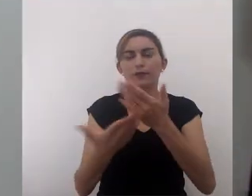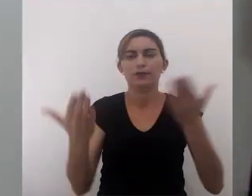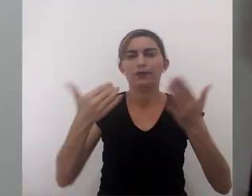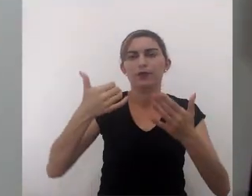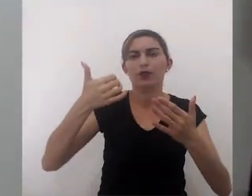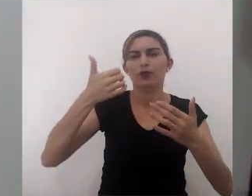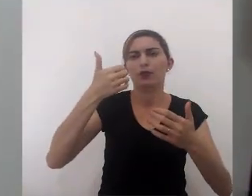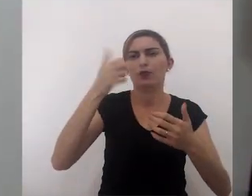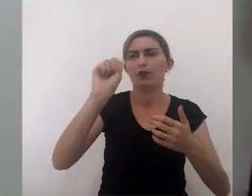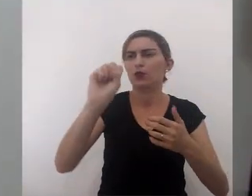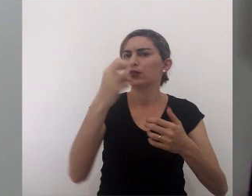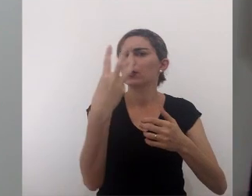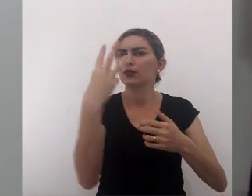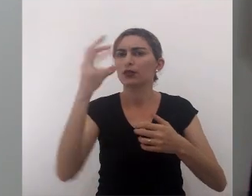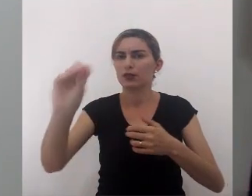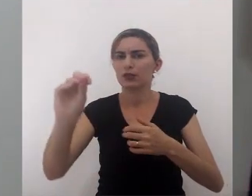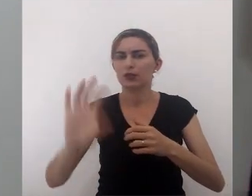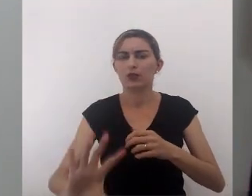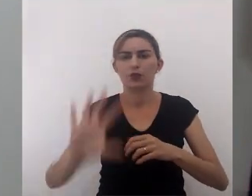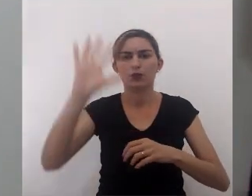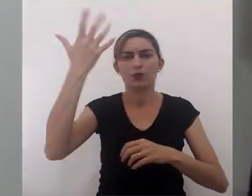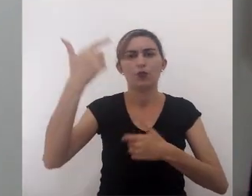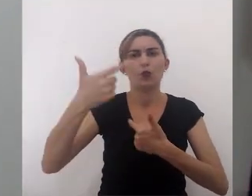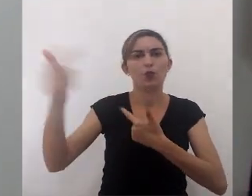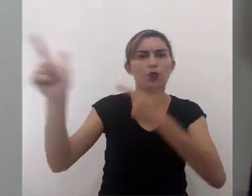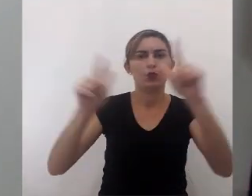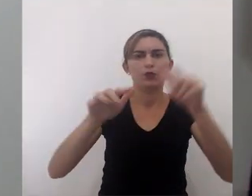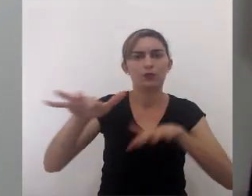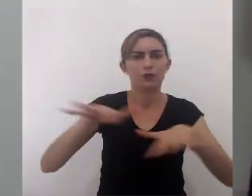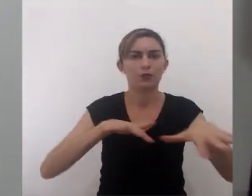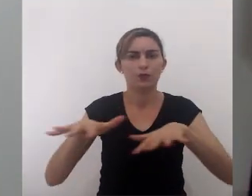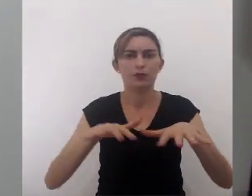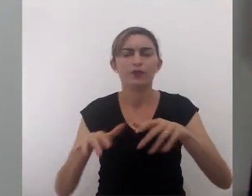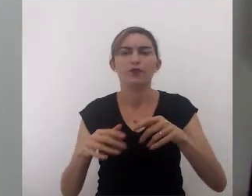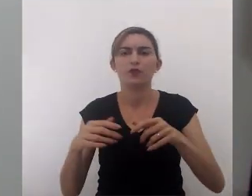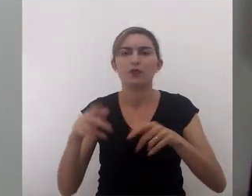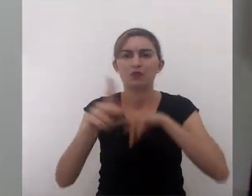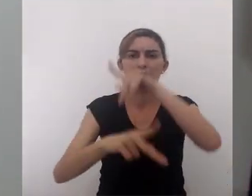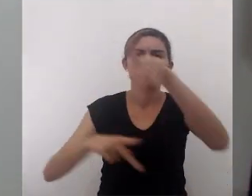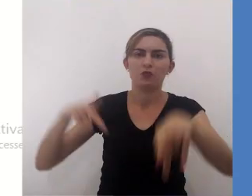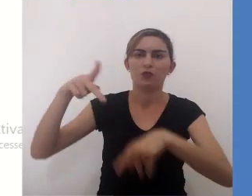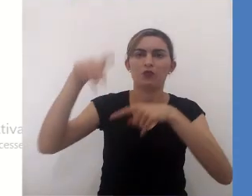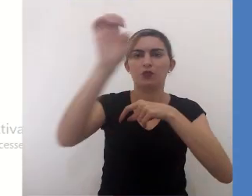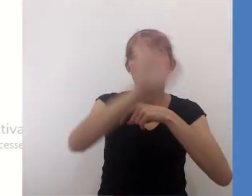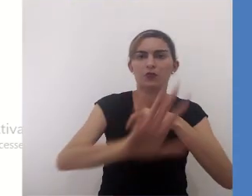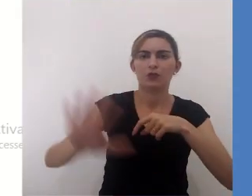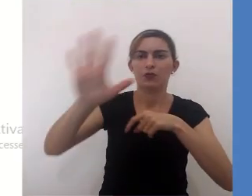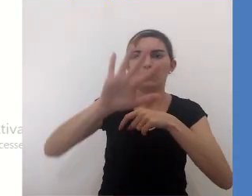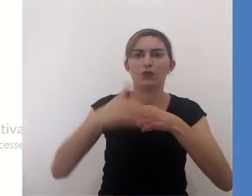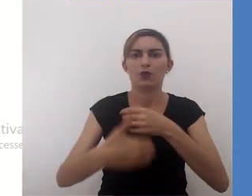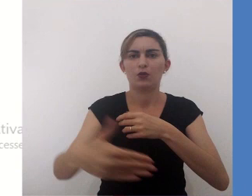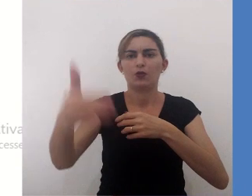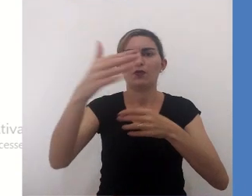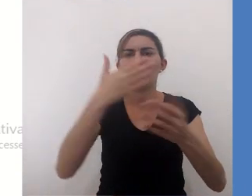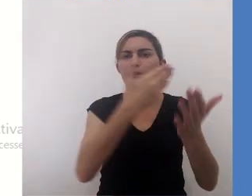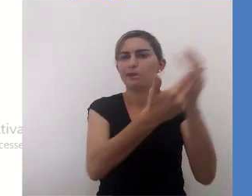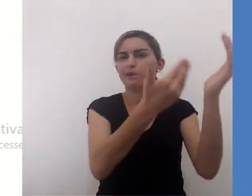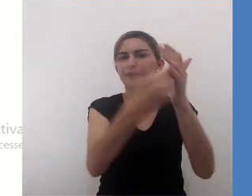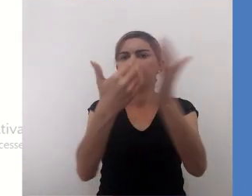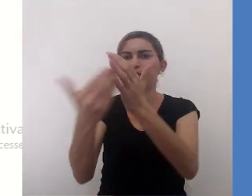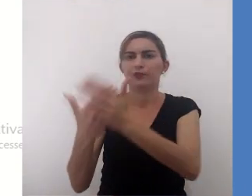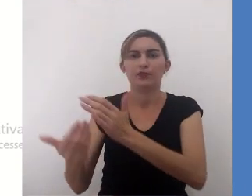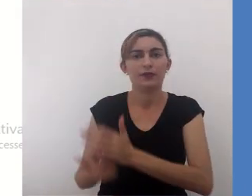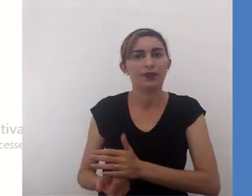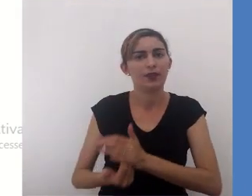década de 1830, ocorreram outros movimentos, né, populares na Europa, que foram